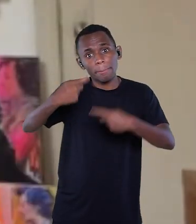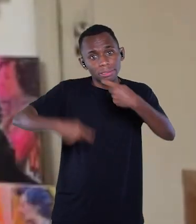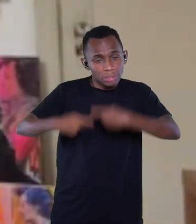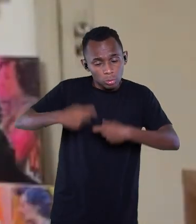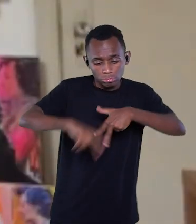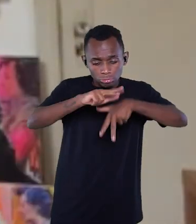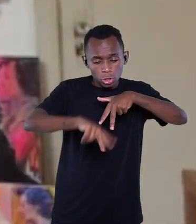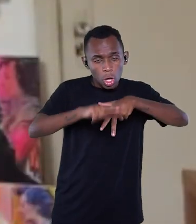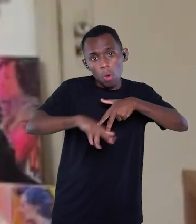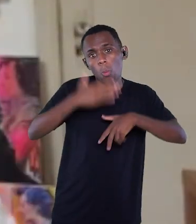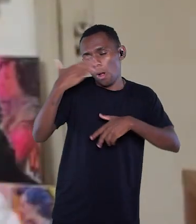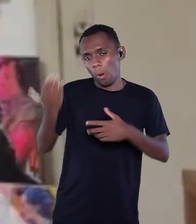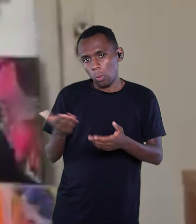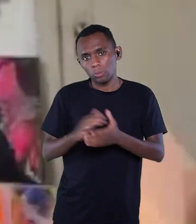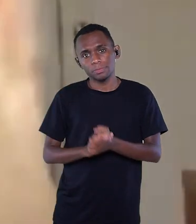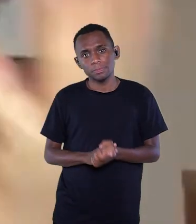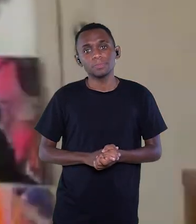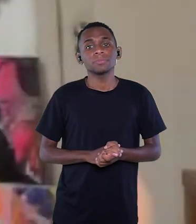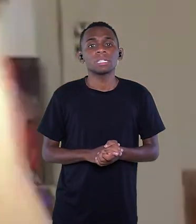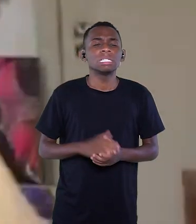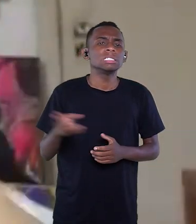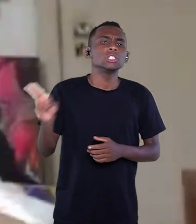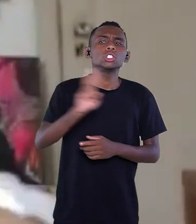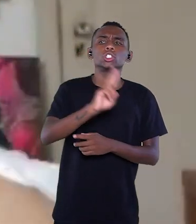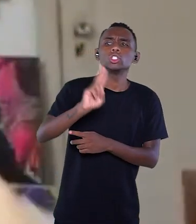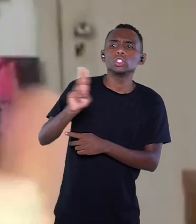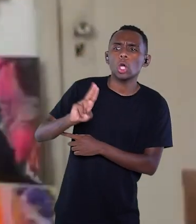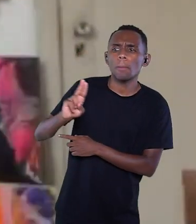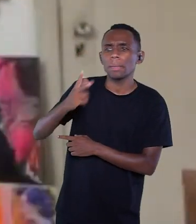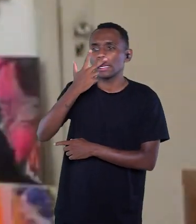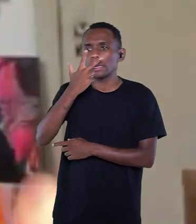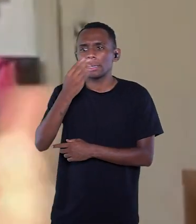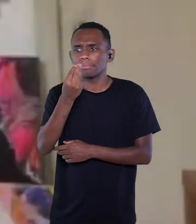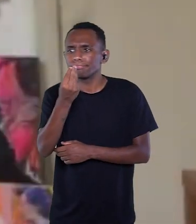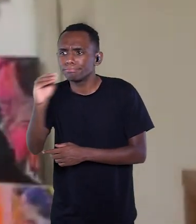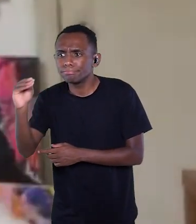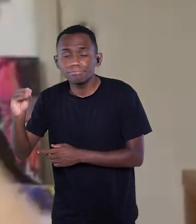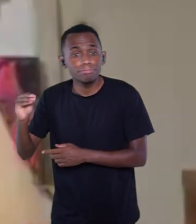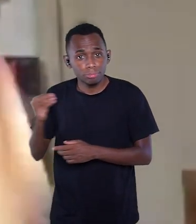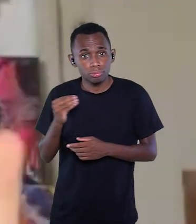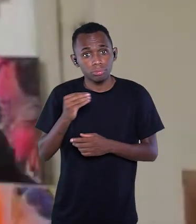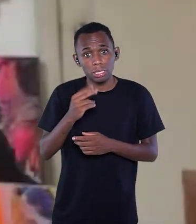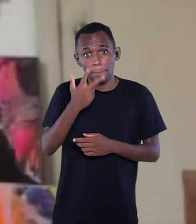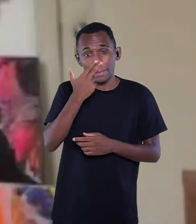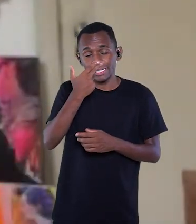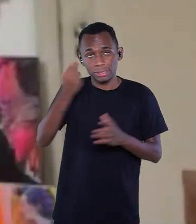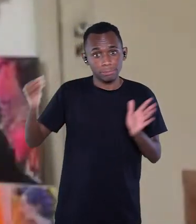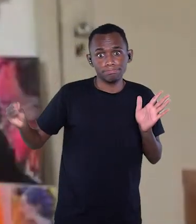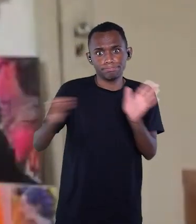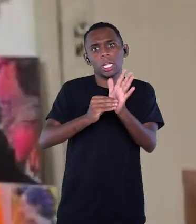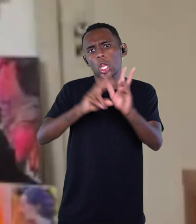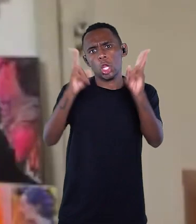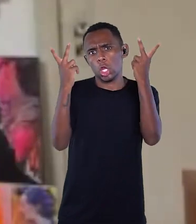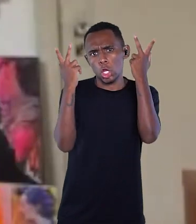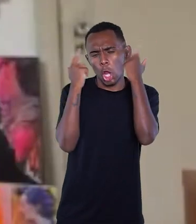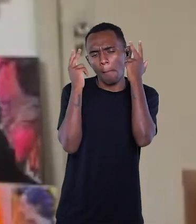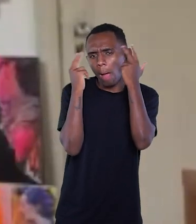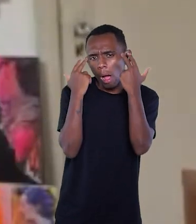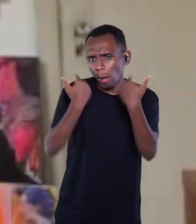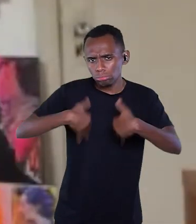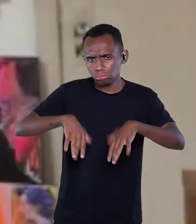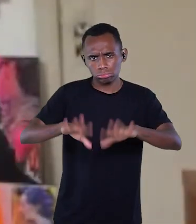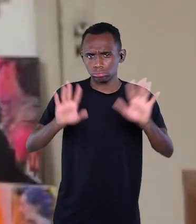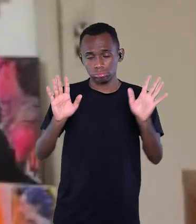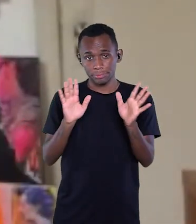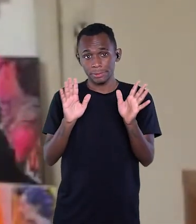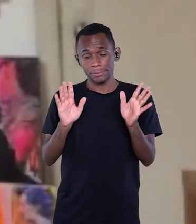sexualidade, esses nomes que a gente dá e que tentam fixar e normalizar mesmo, no sentido de pôr a norma, né,